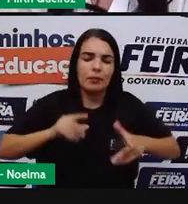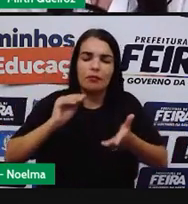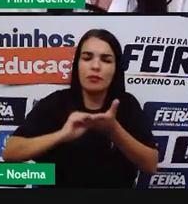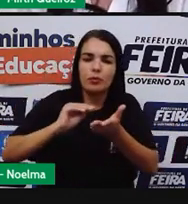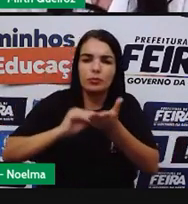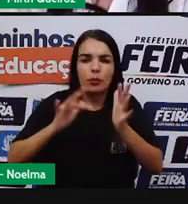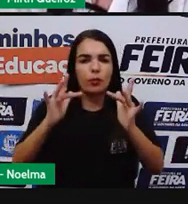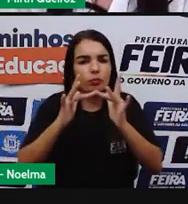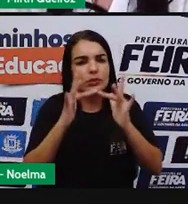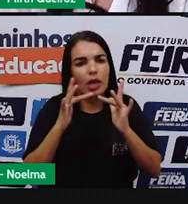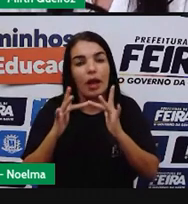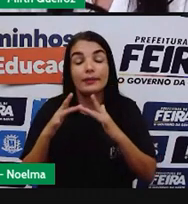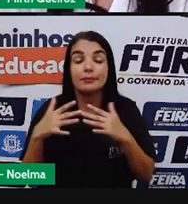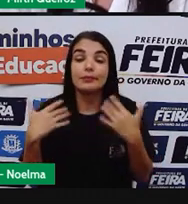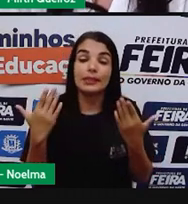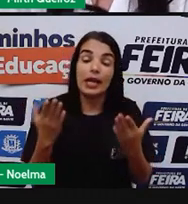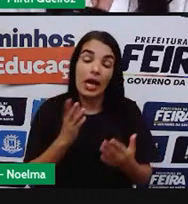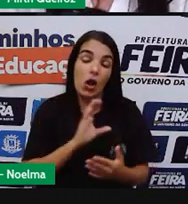de escola.